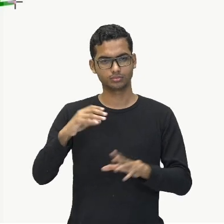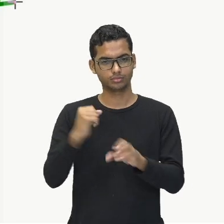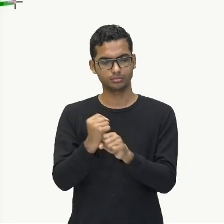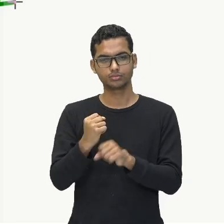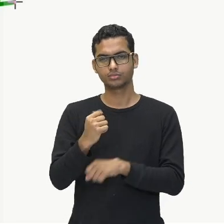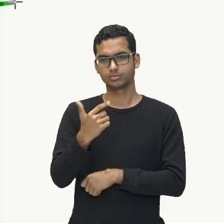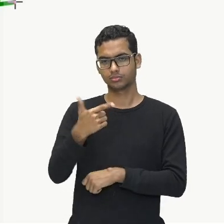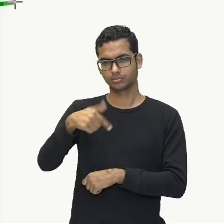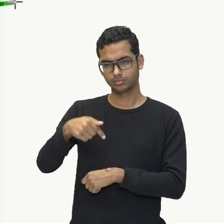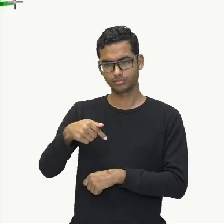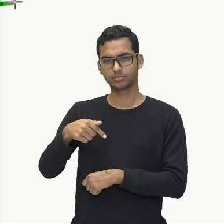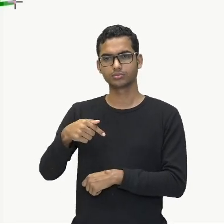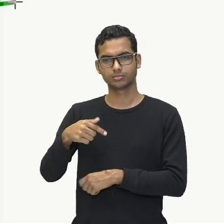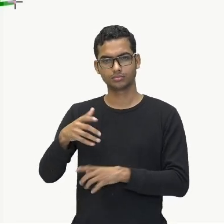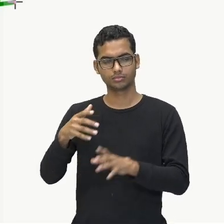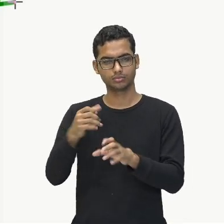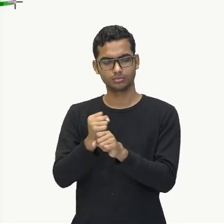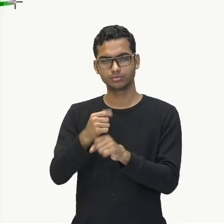essa decomposição